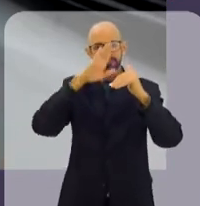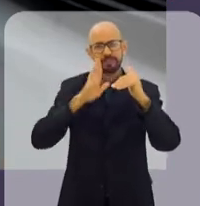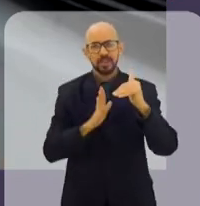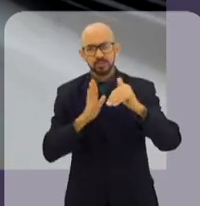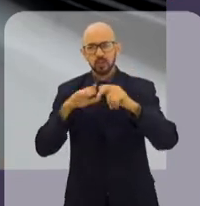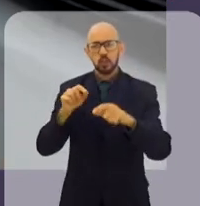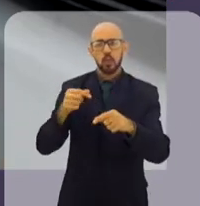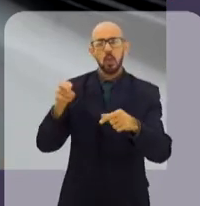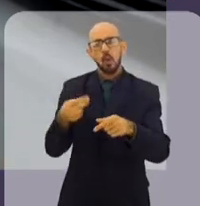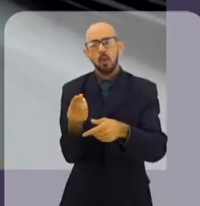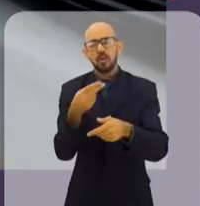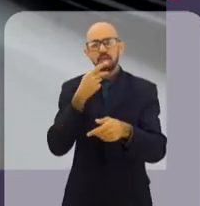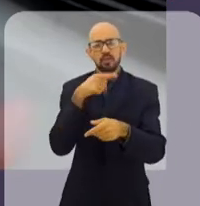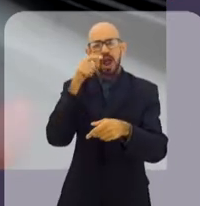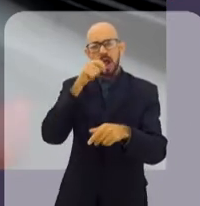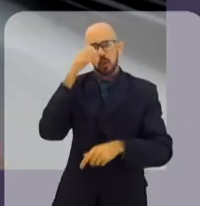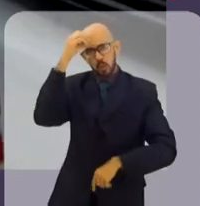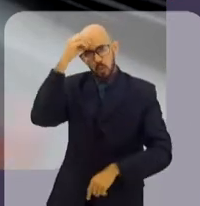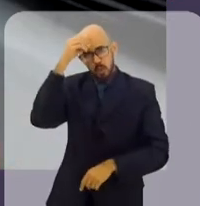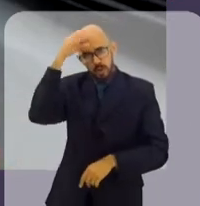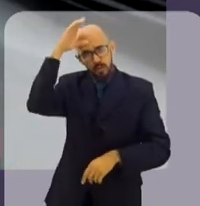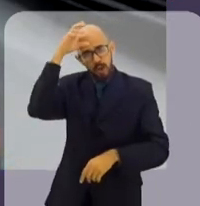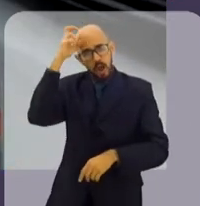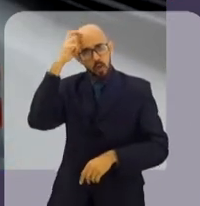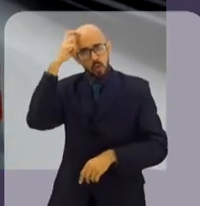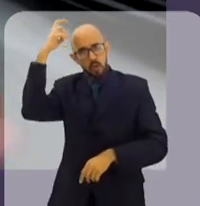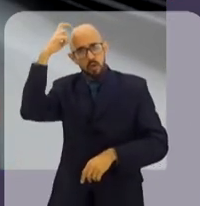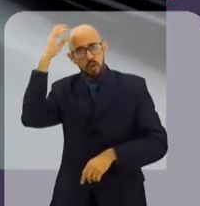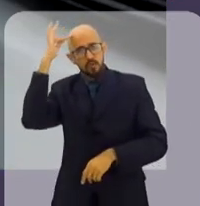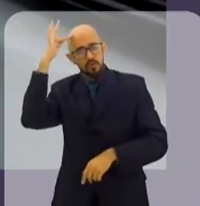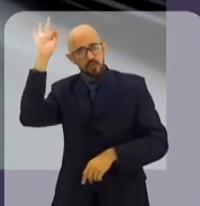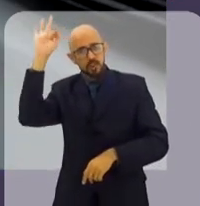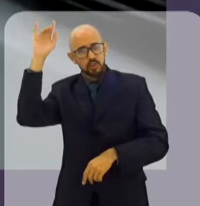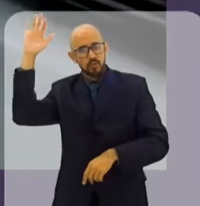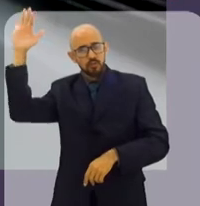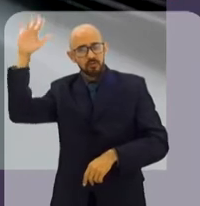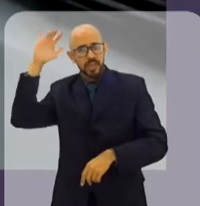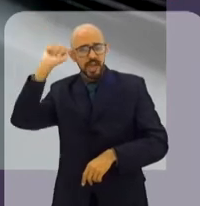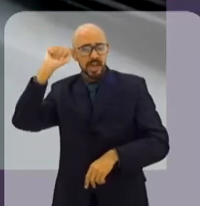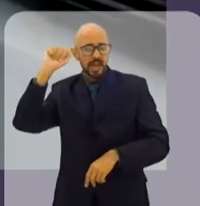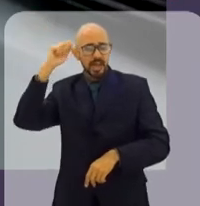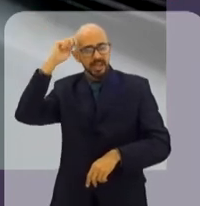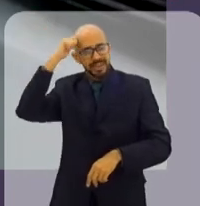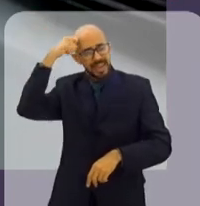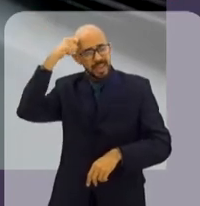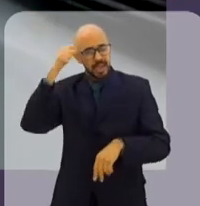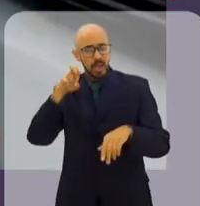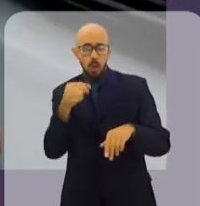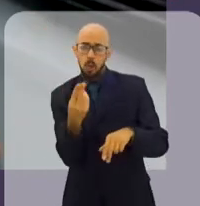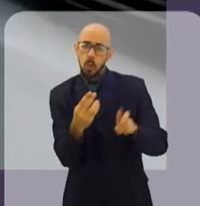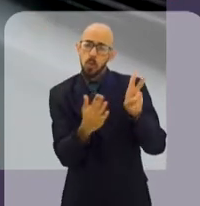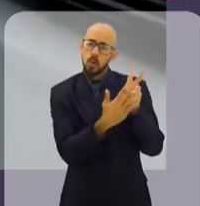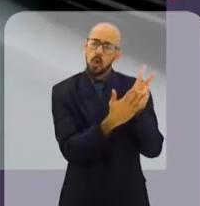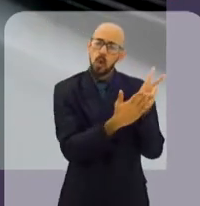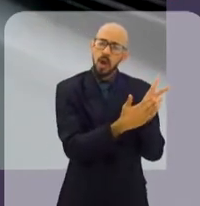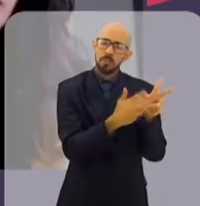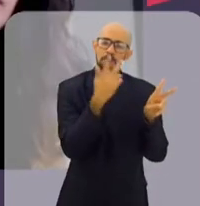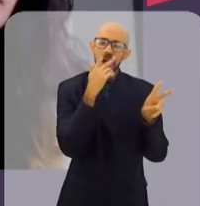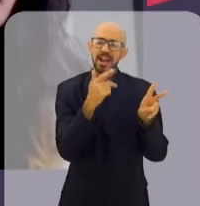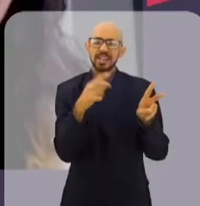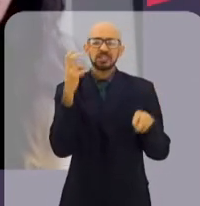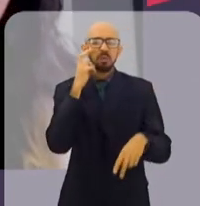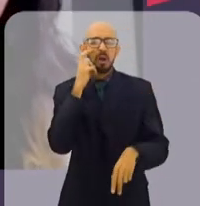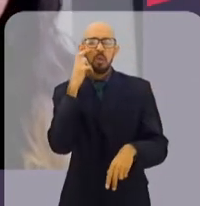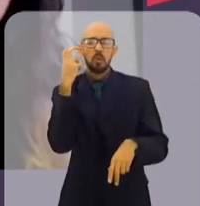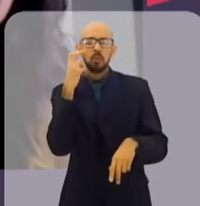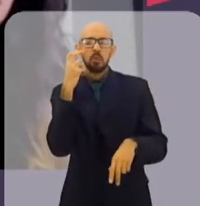que colocam o saber, ou a cultura, ou a filosofia negra e indígena como folclore, ou como